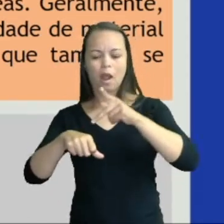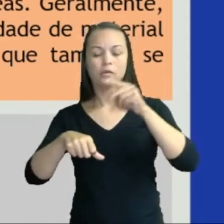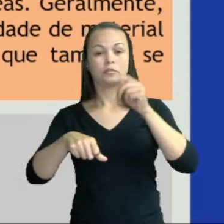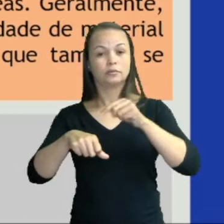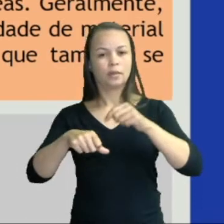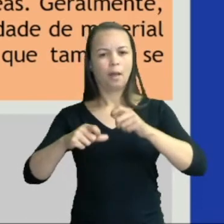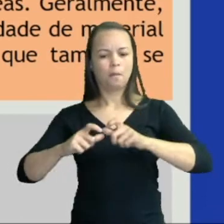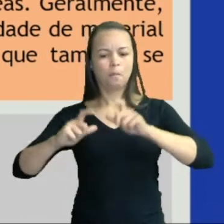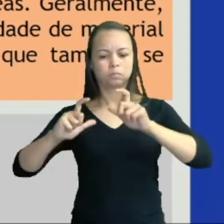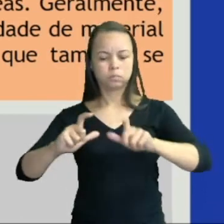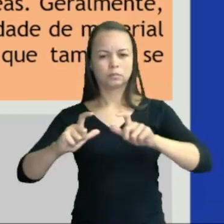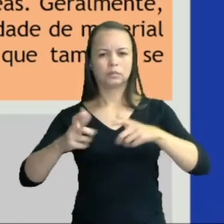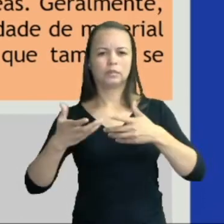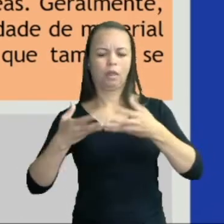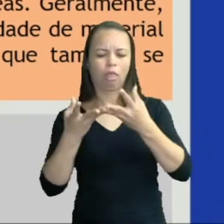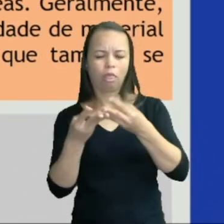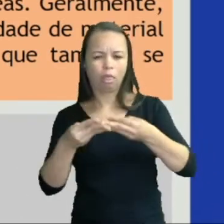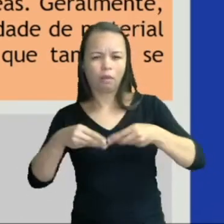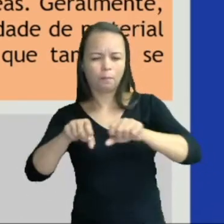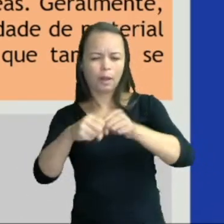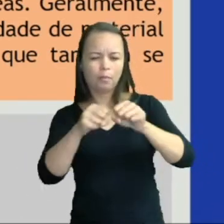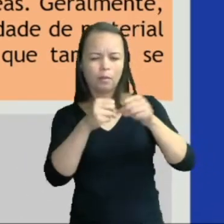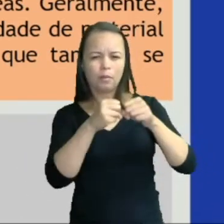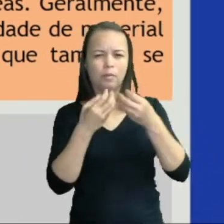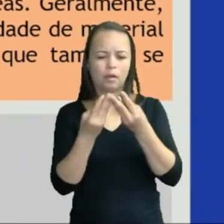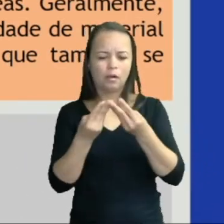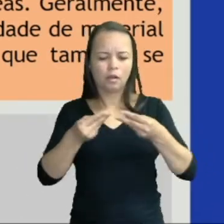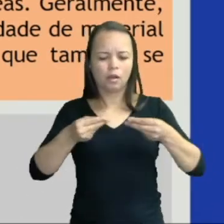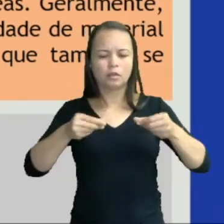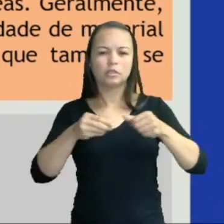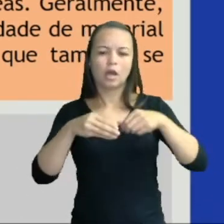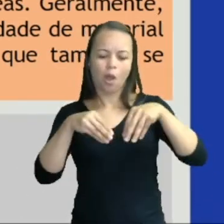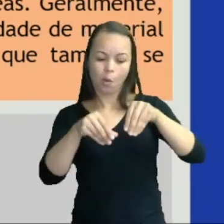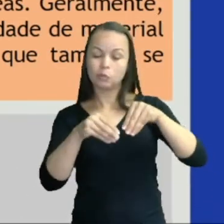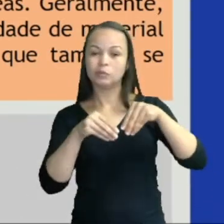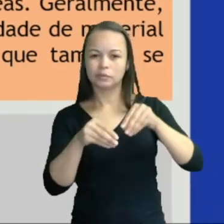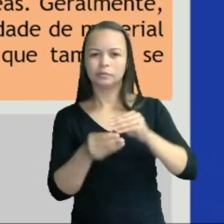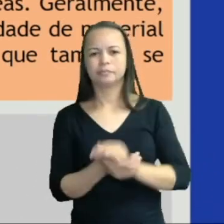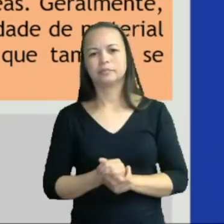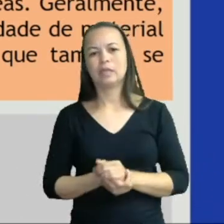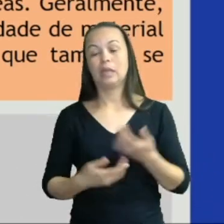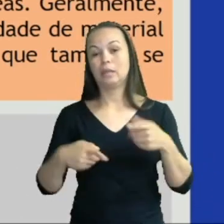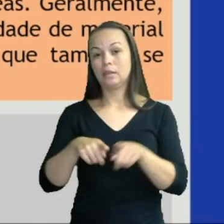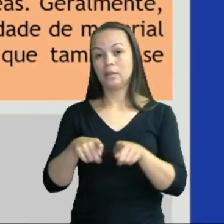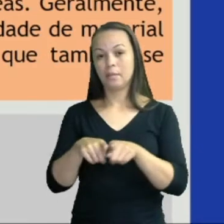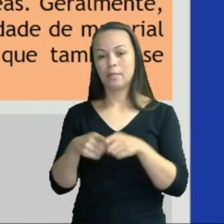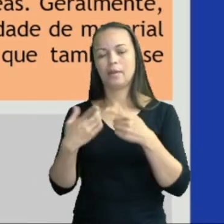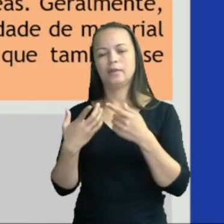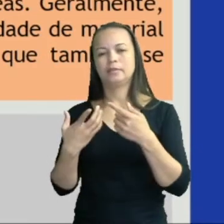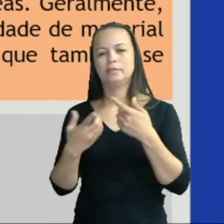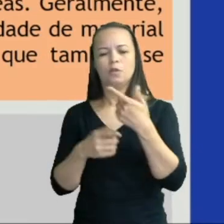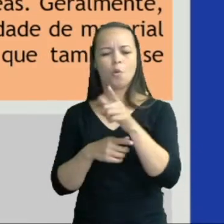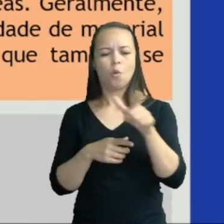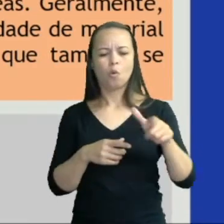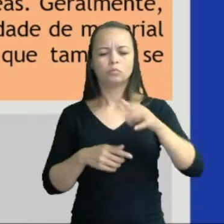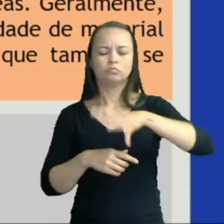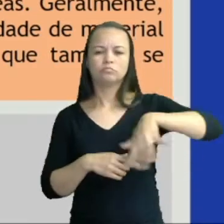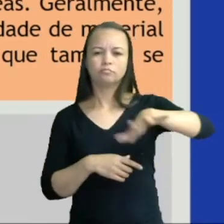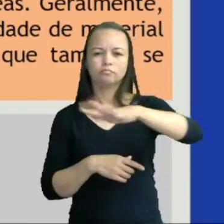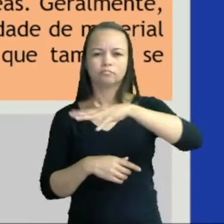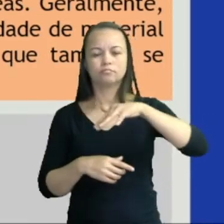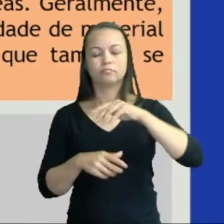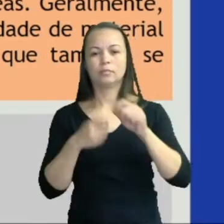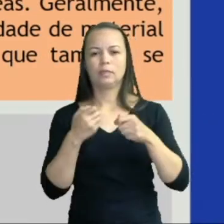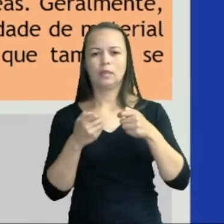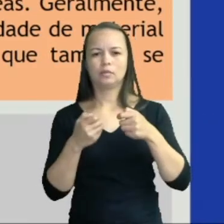a rocha que se decompôs e deu origem ao solo, e também de outras áreas. Geralmente, essa camada apresenta